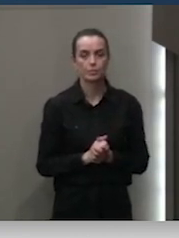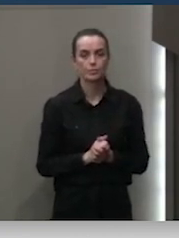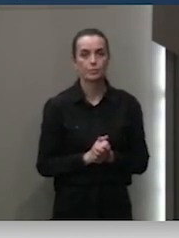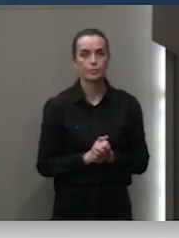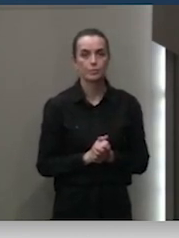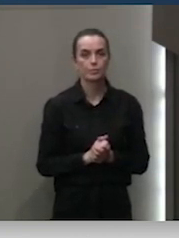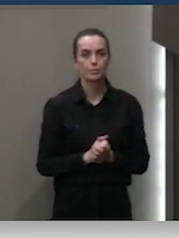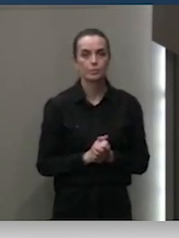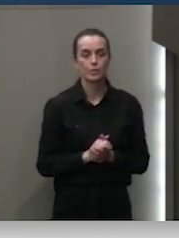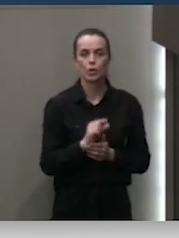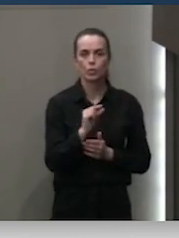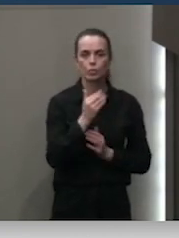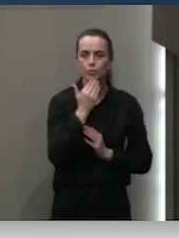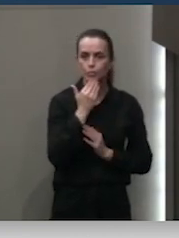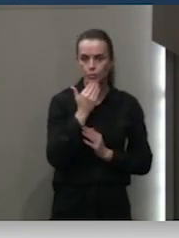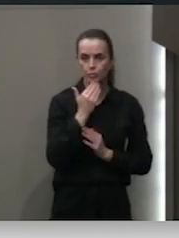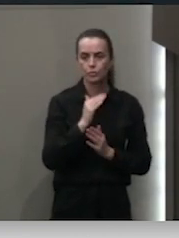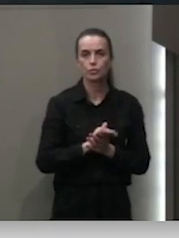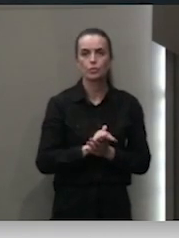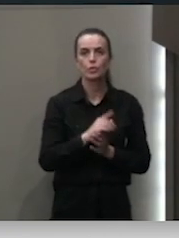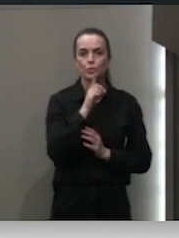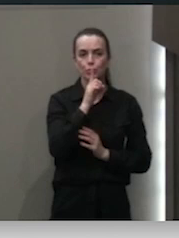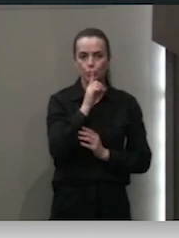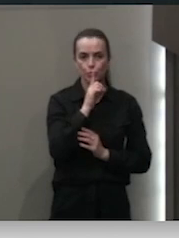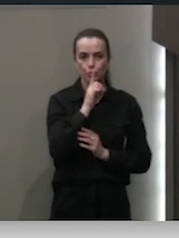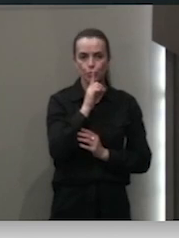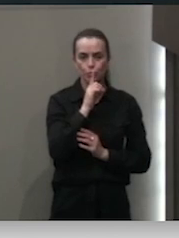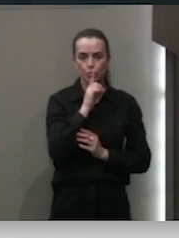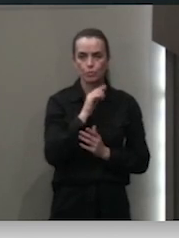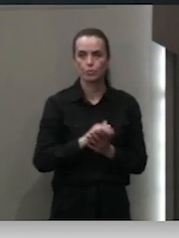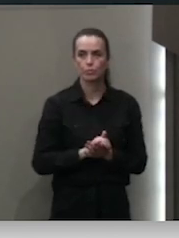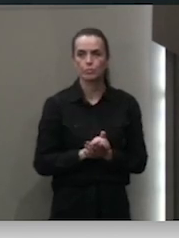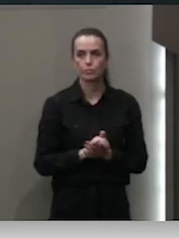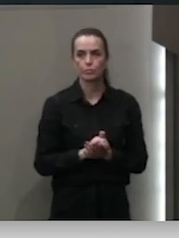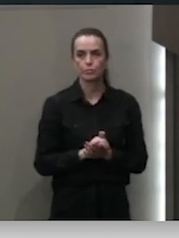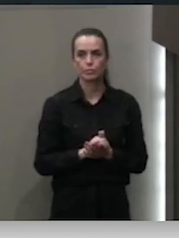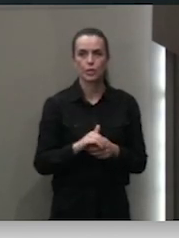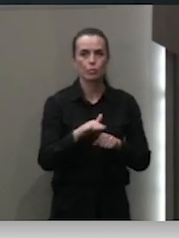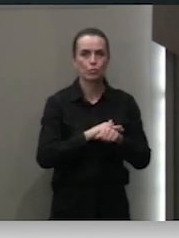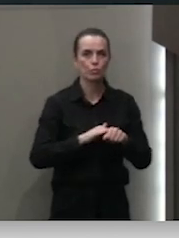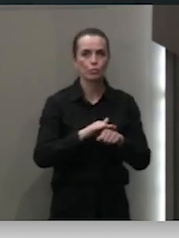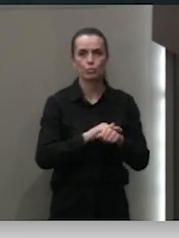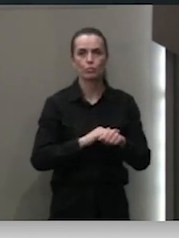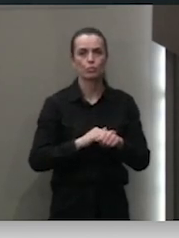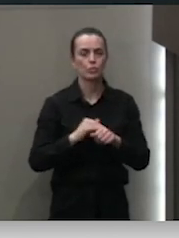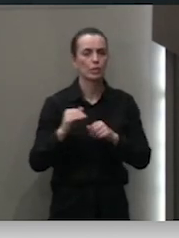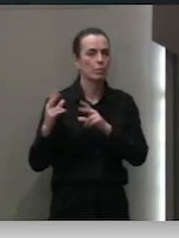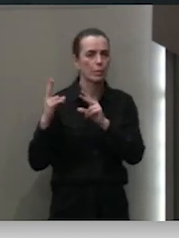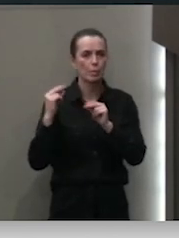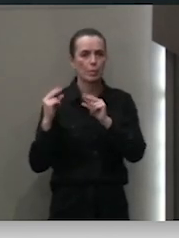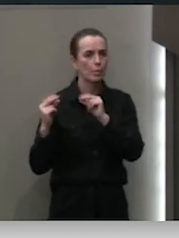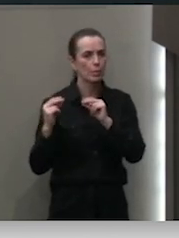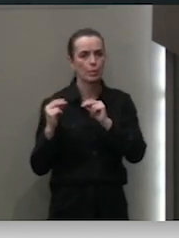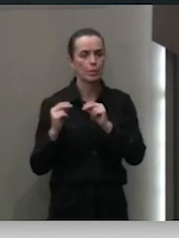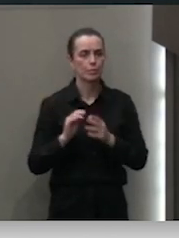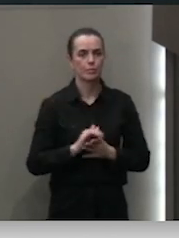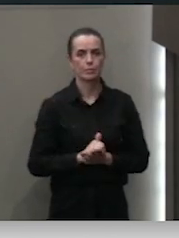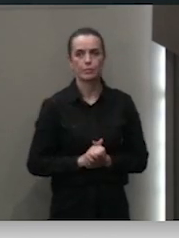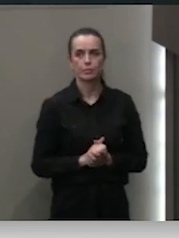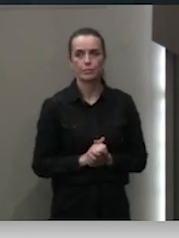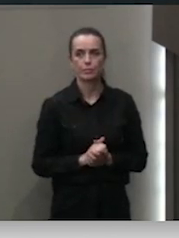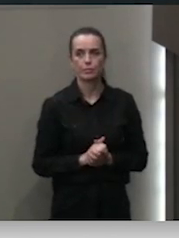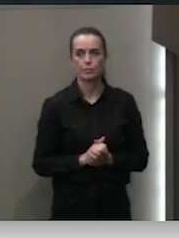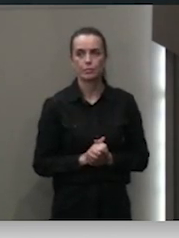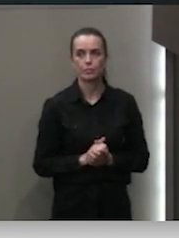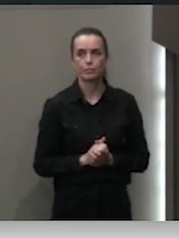elas pesso diminuir volume a das conversas paralelas para nós garantir a fala na